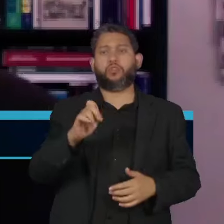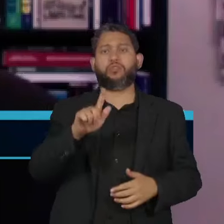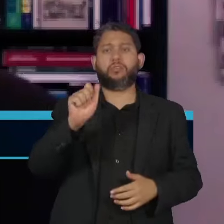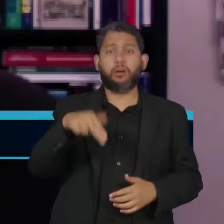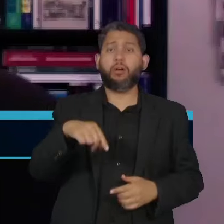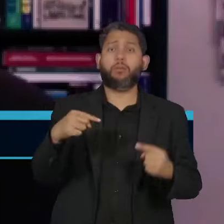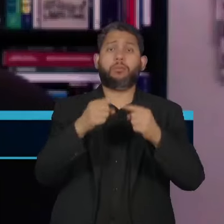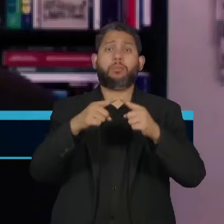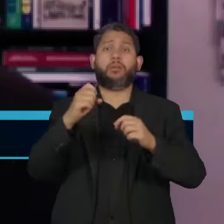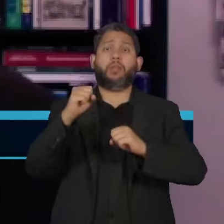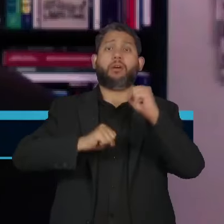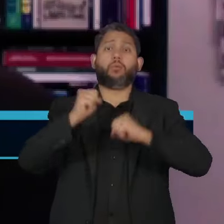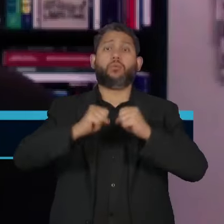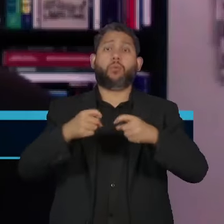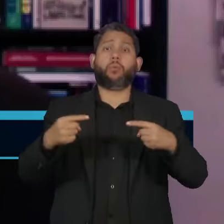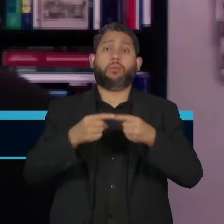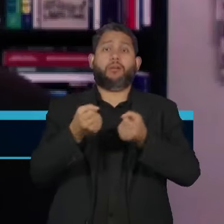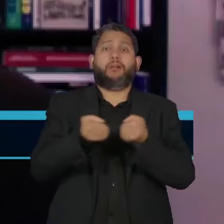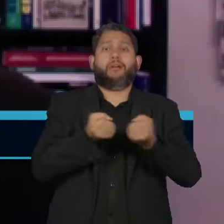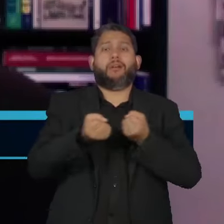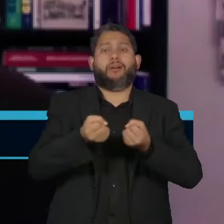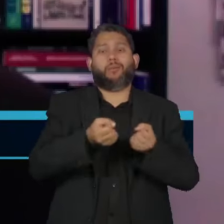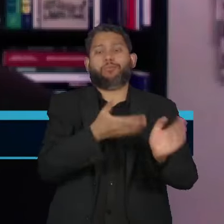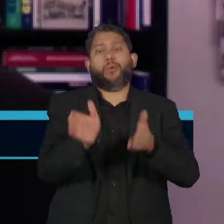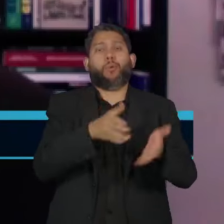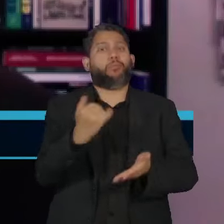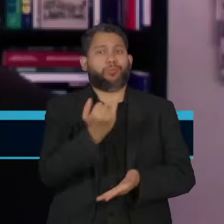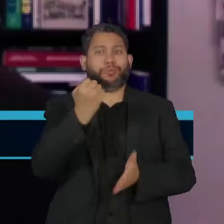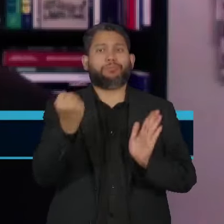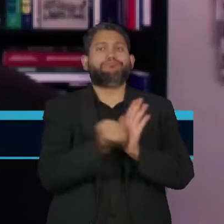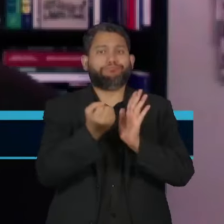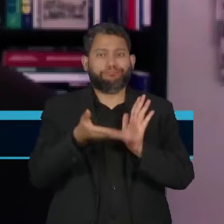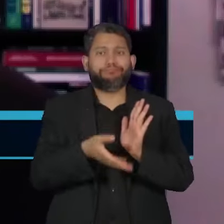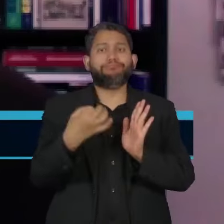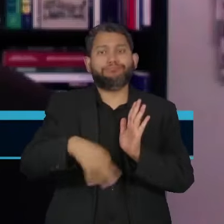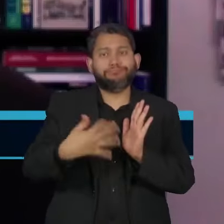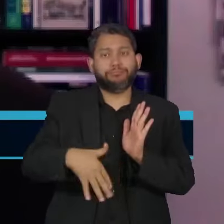automobilística americana, muito importante. Então, esse na verdade, é decisivo.